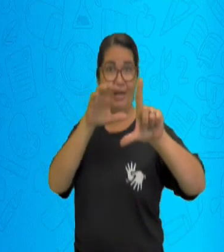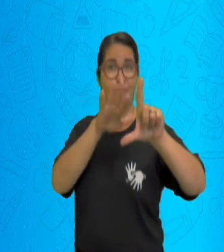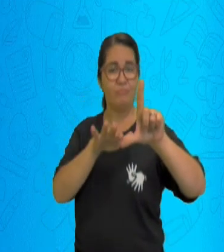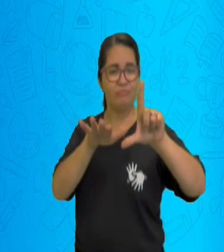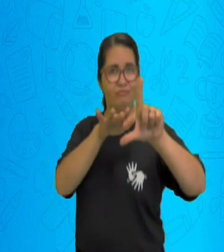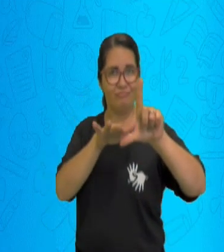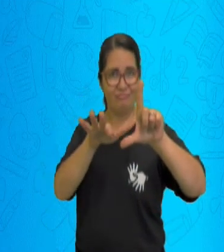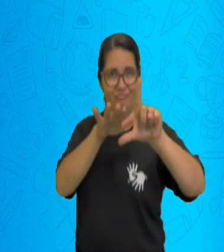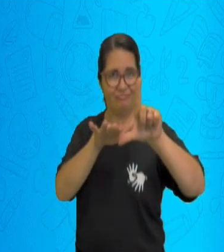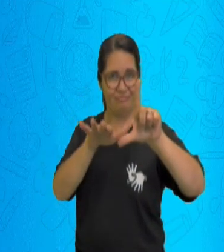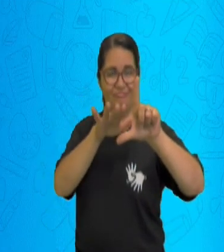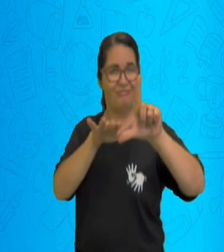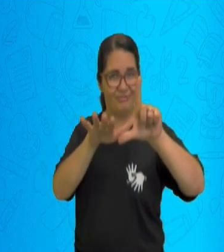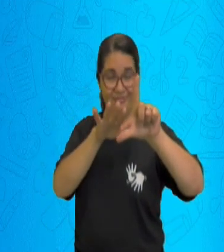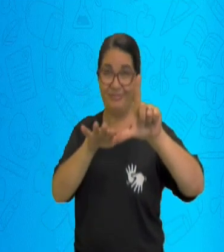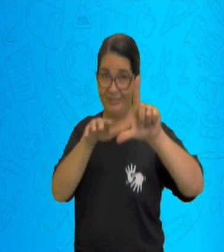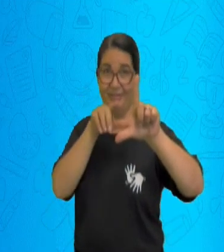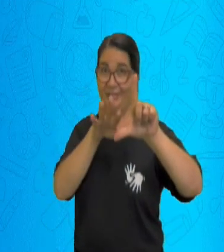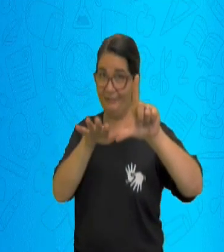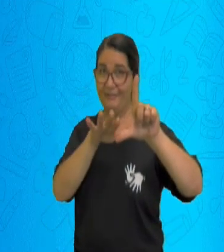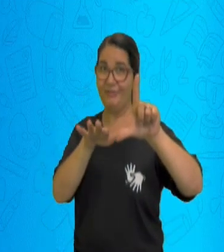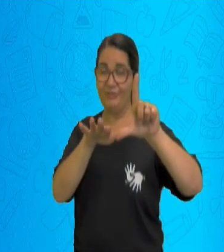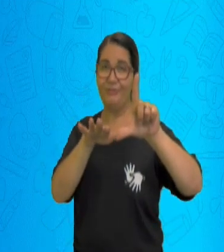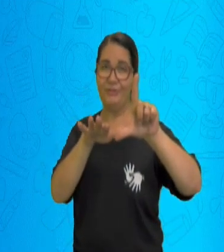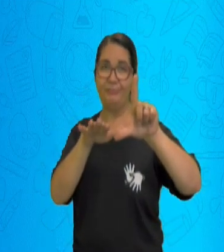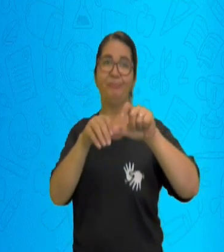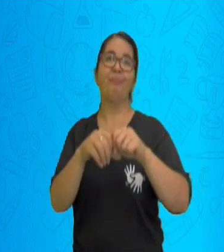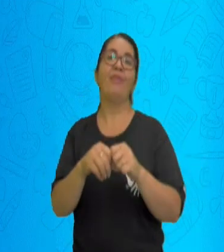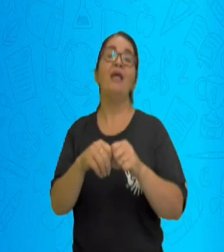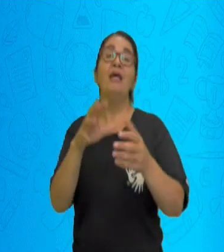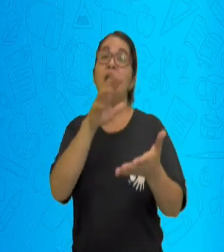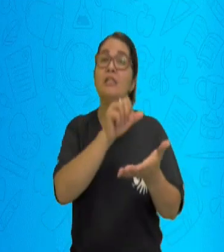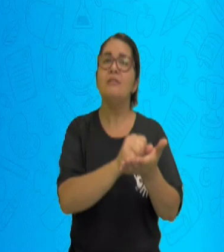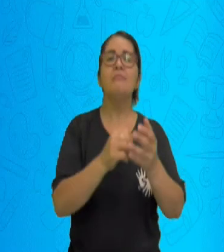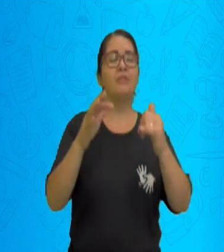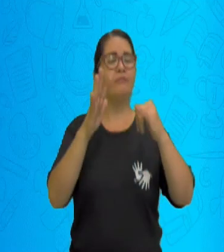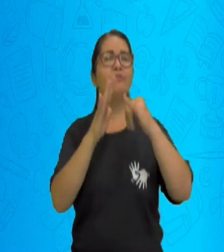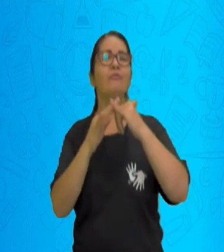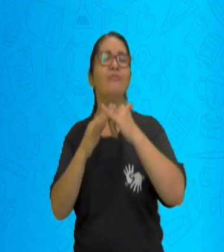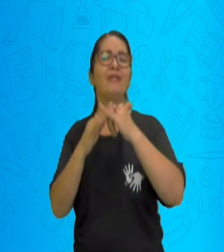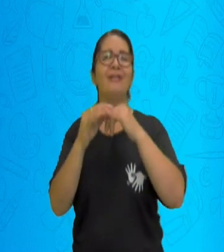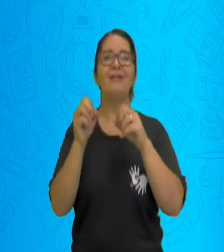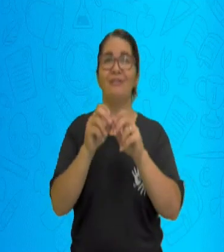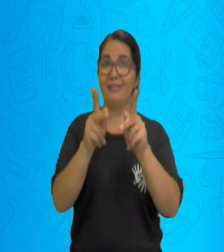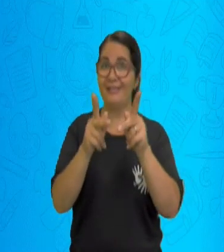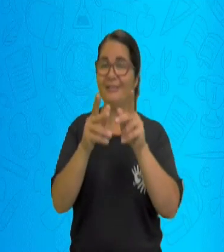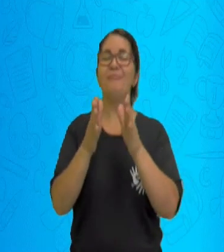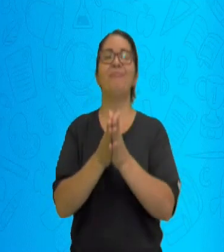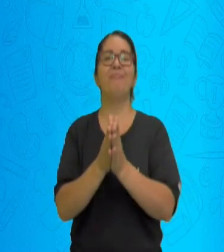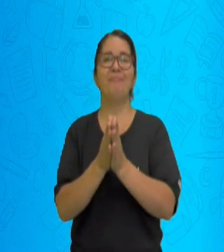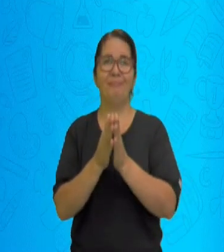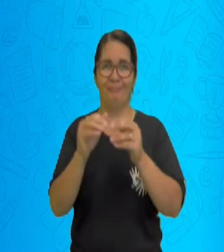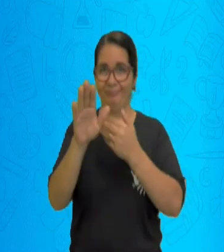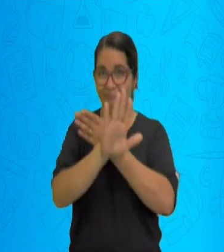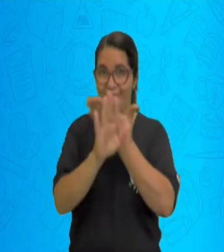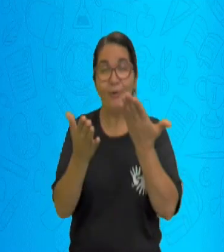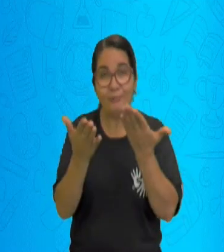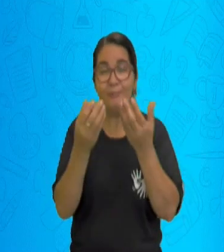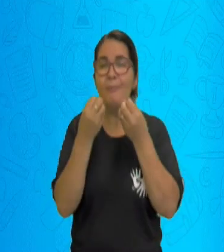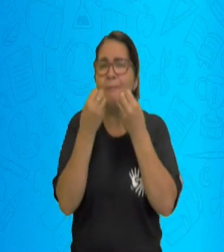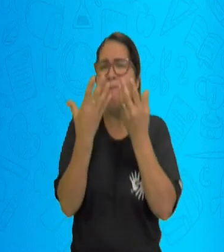celular na imagem que aparece no canto da tela. E se inscreva em nosso canal do YouTube, SMED-GV.